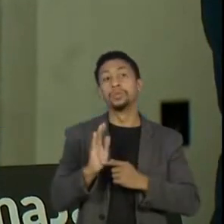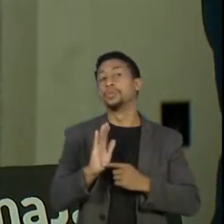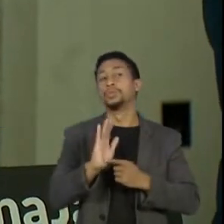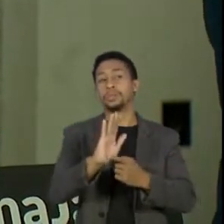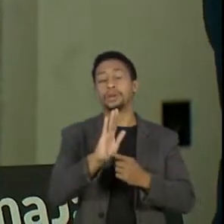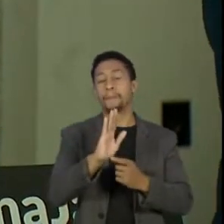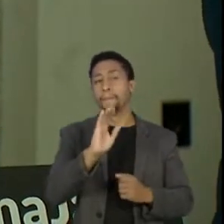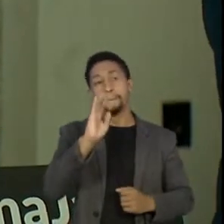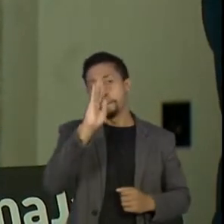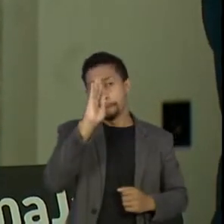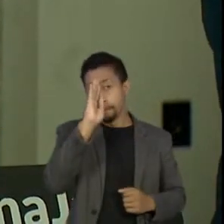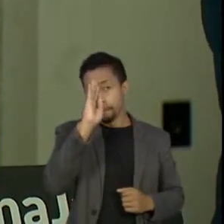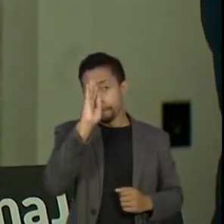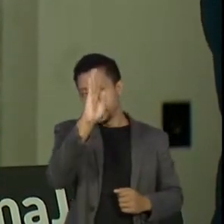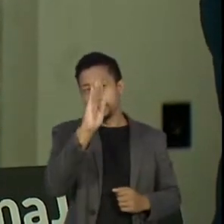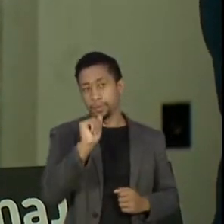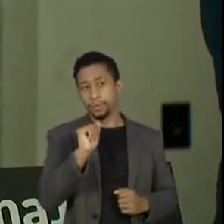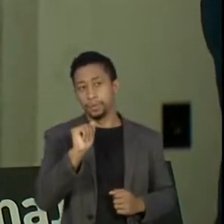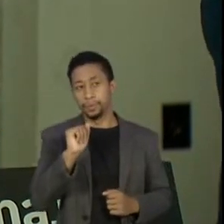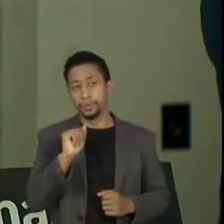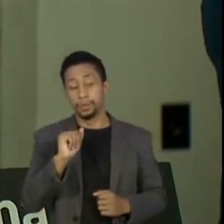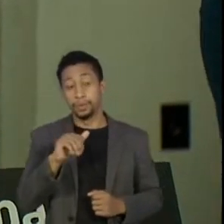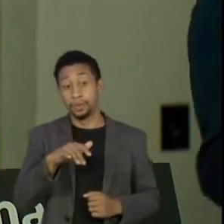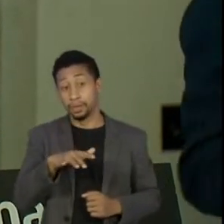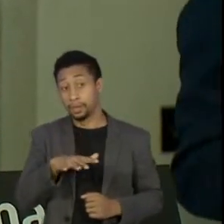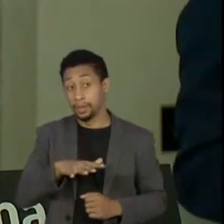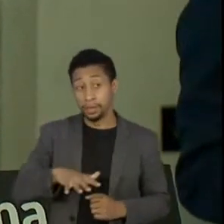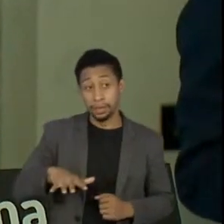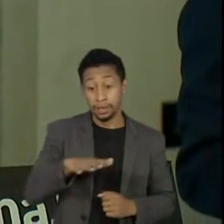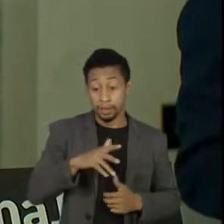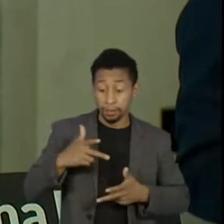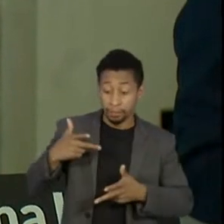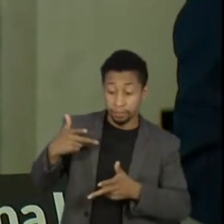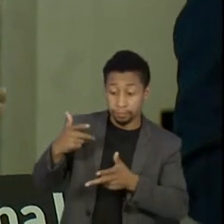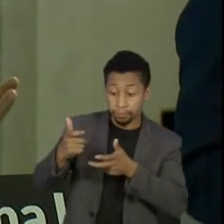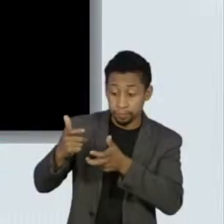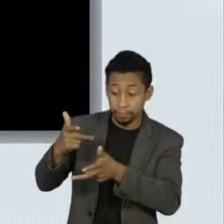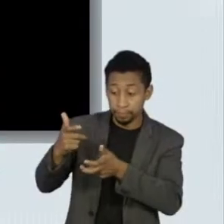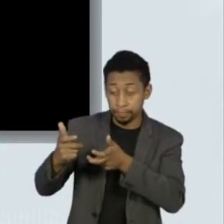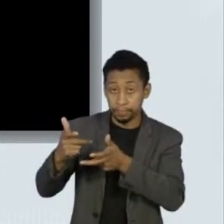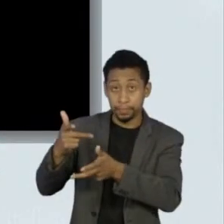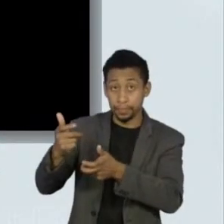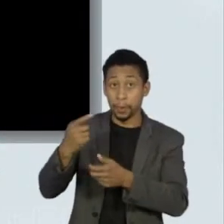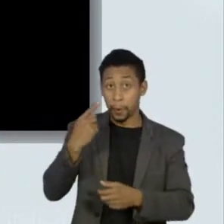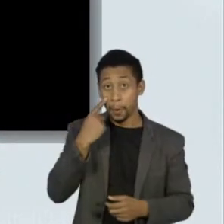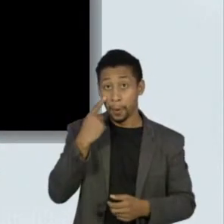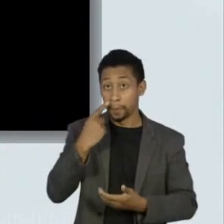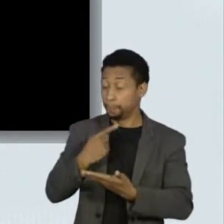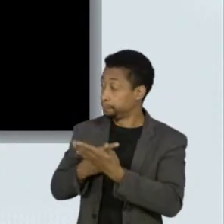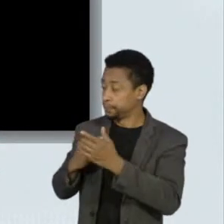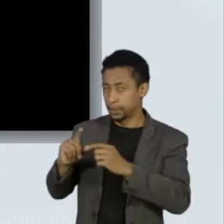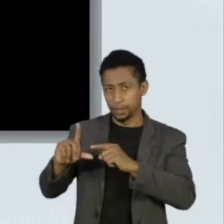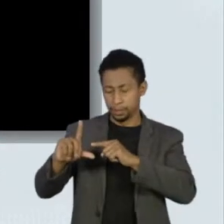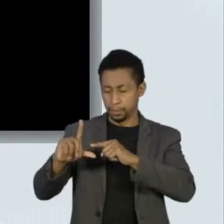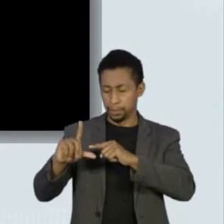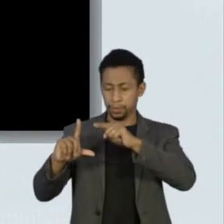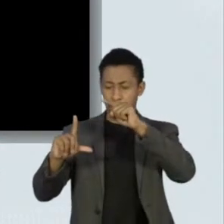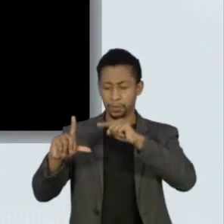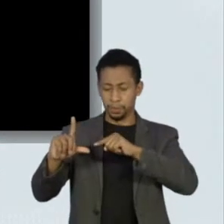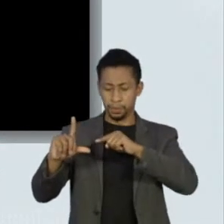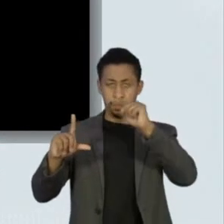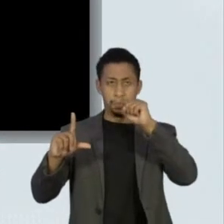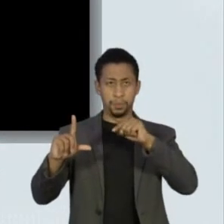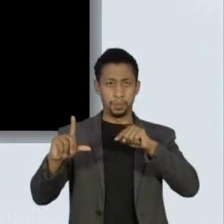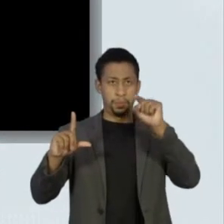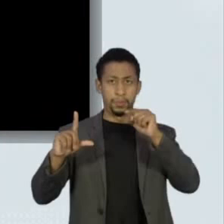que ocorreram no local onde a vacina foi injetada. Então, entre todas as reações locais